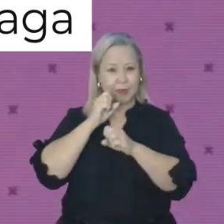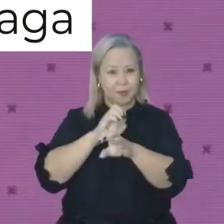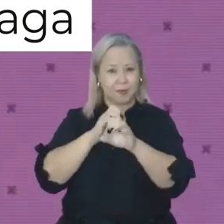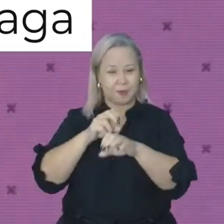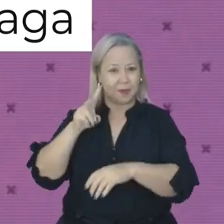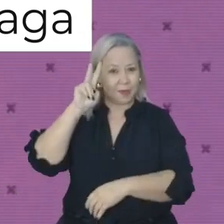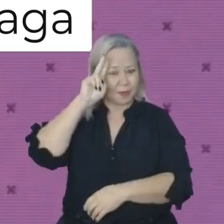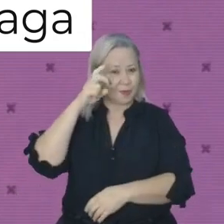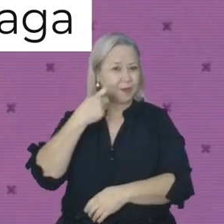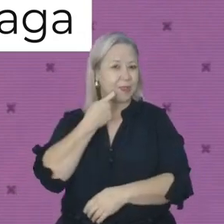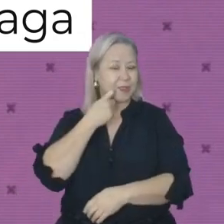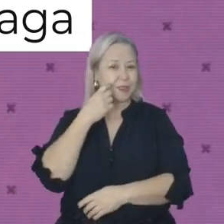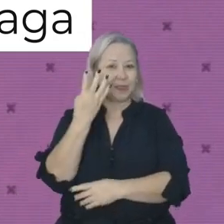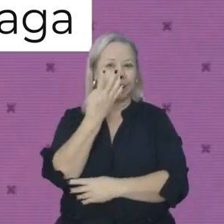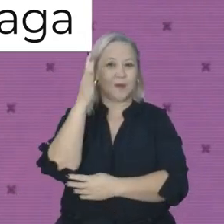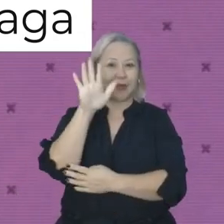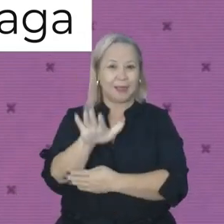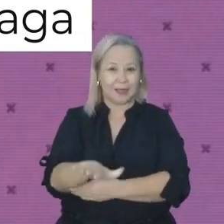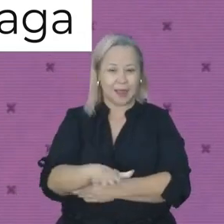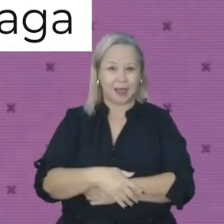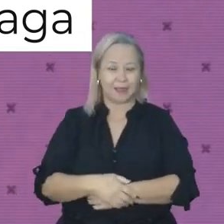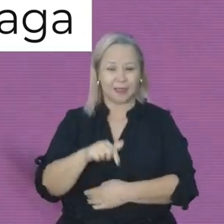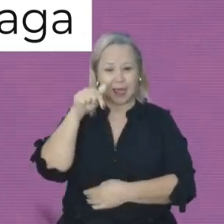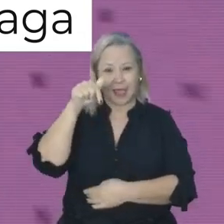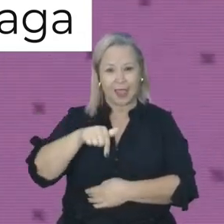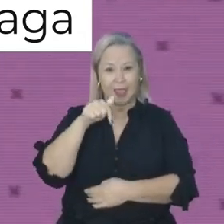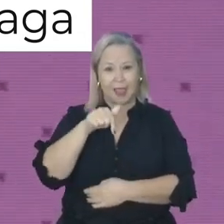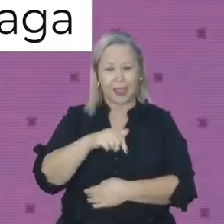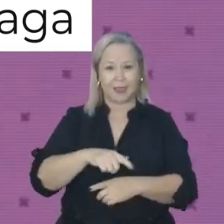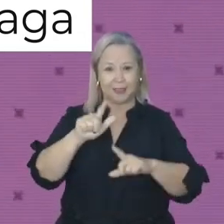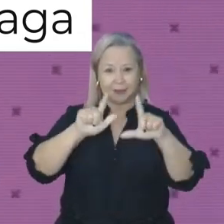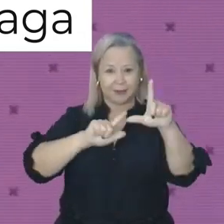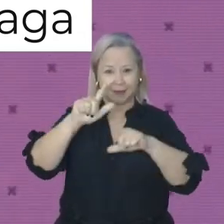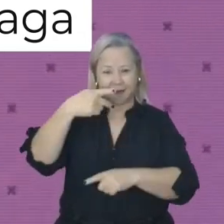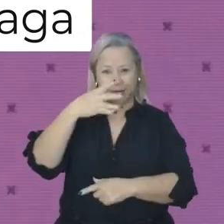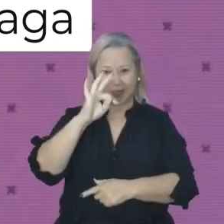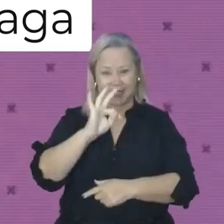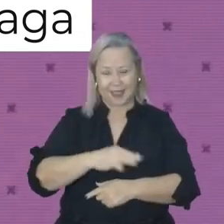sexta-feira, sempre às 16h, aqui na TVPT.